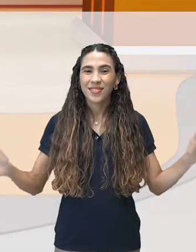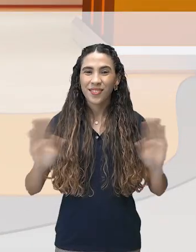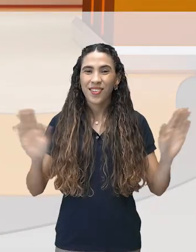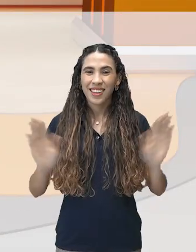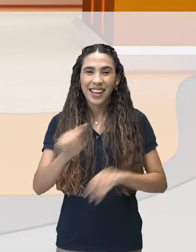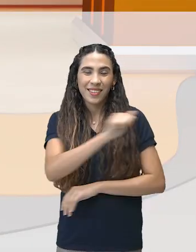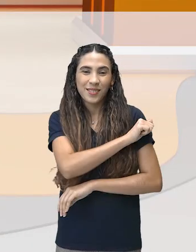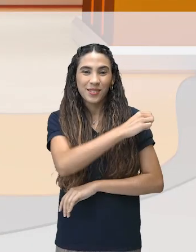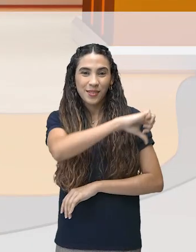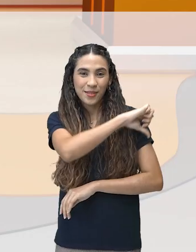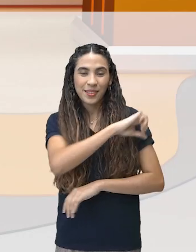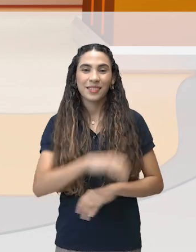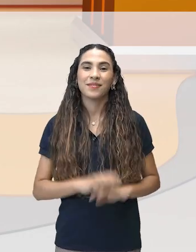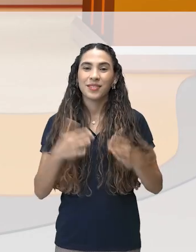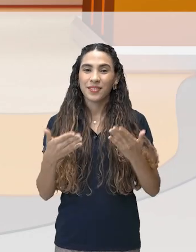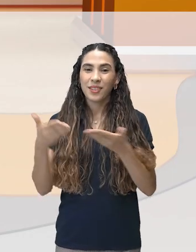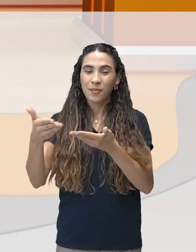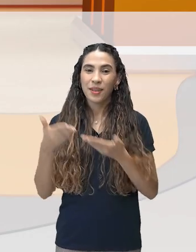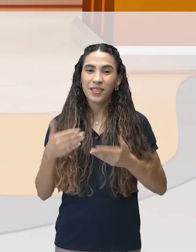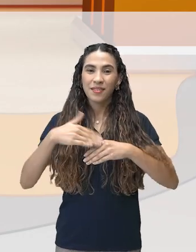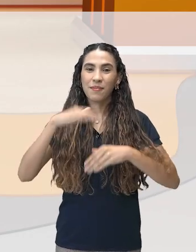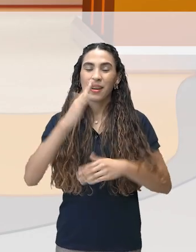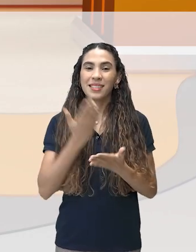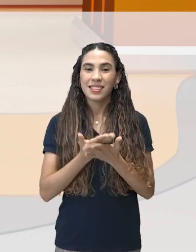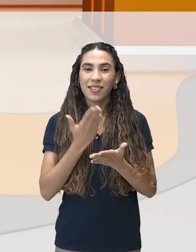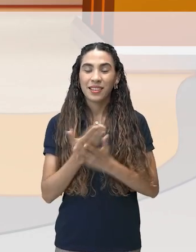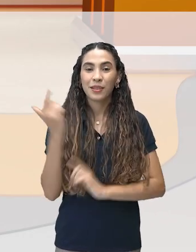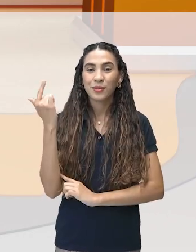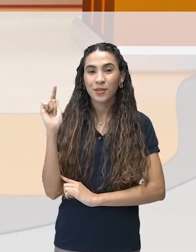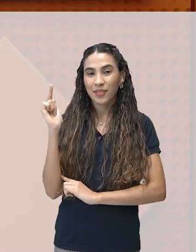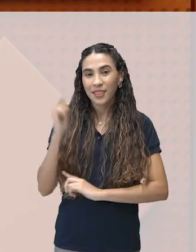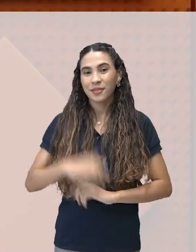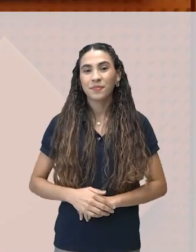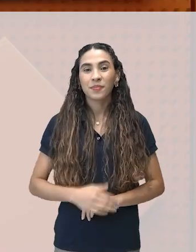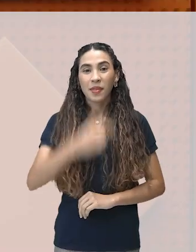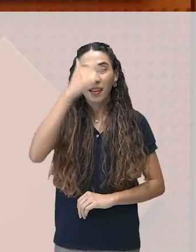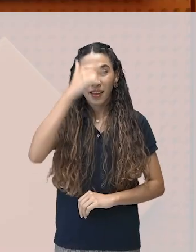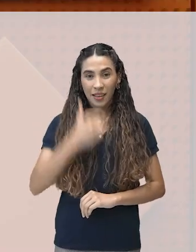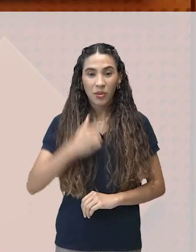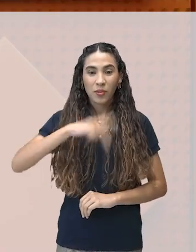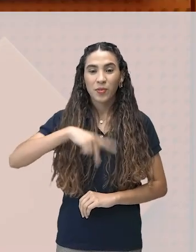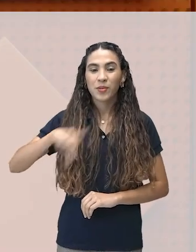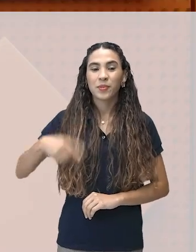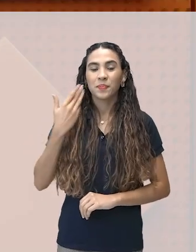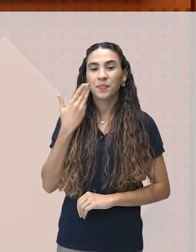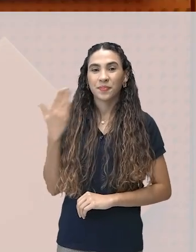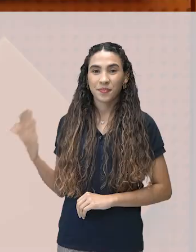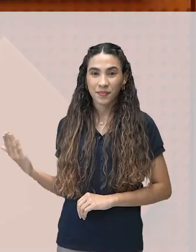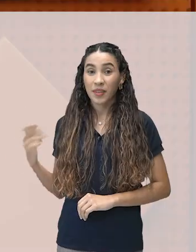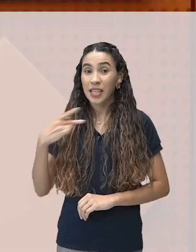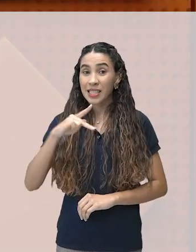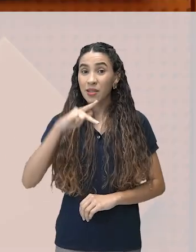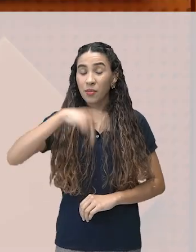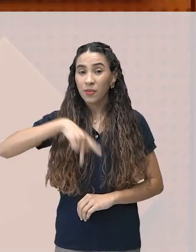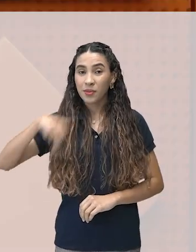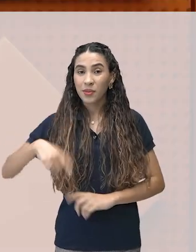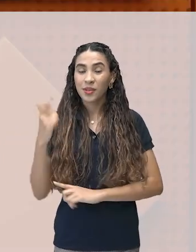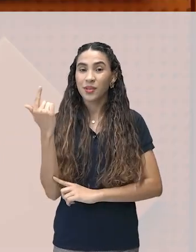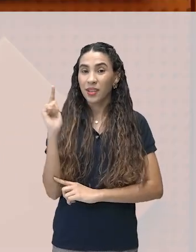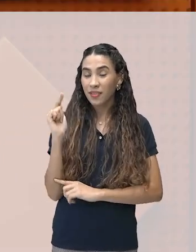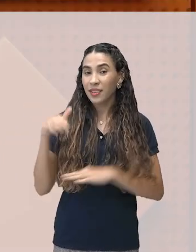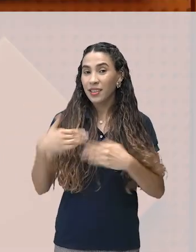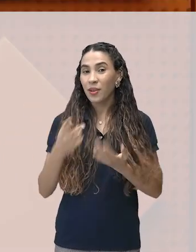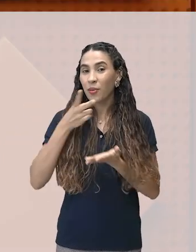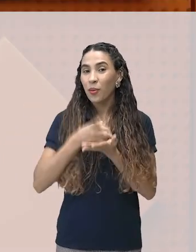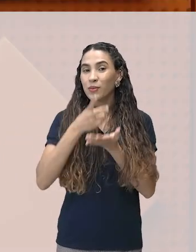Olá, galerinha do nono ano, sejam muito bem-vindos a mais uma aula de Geografia. Eu sou o professor Wilson do Nascimento, seu professor de Geografia,